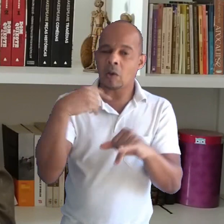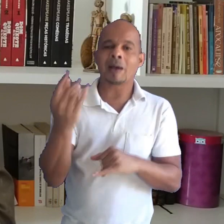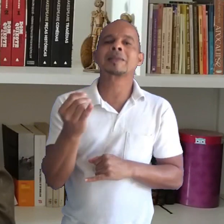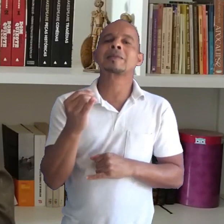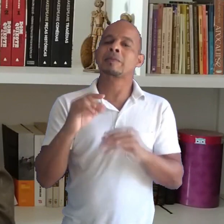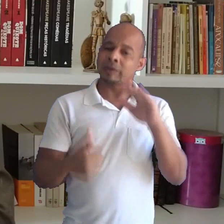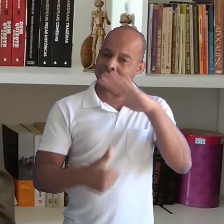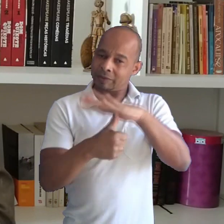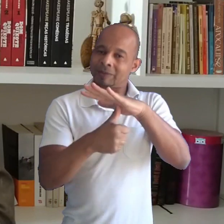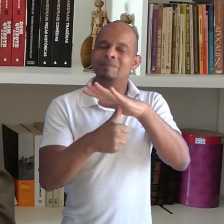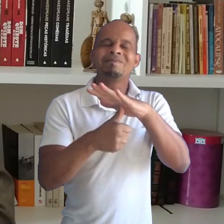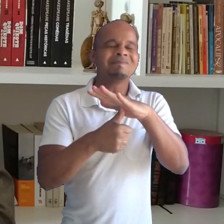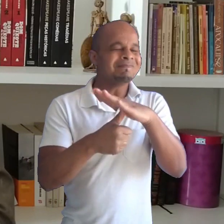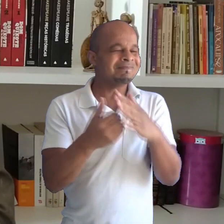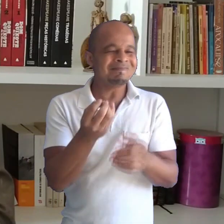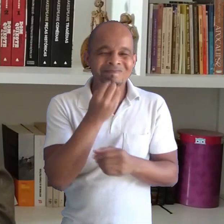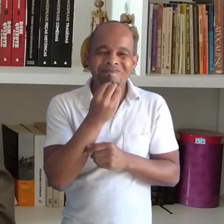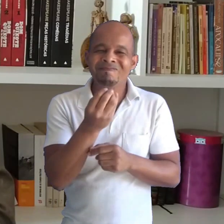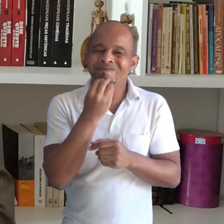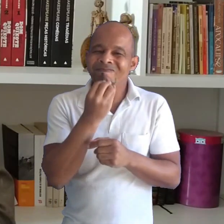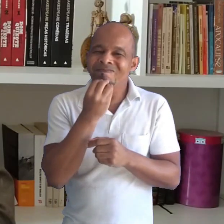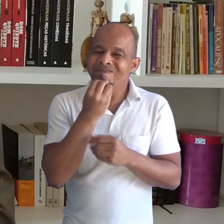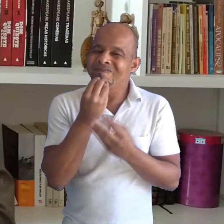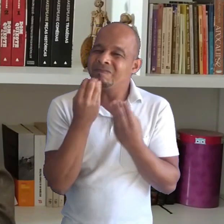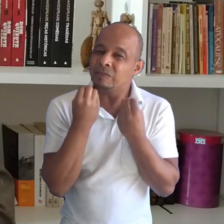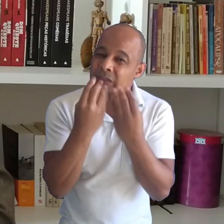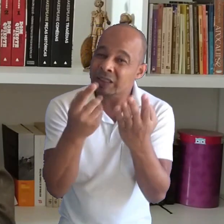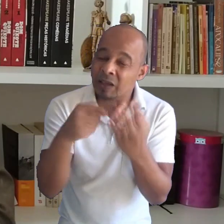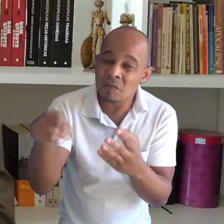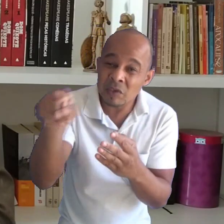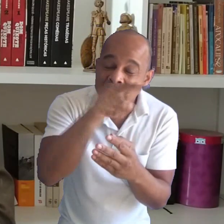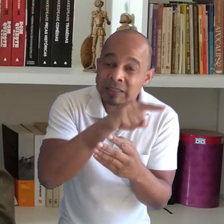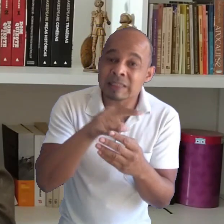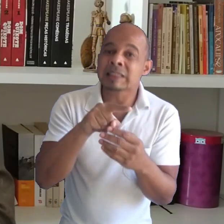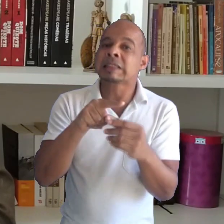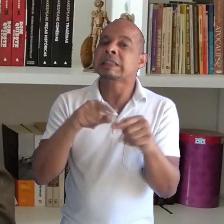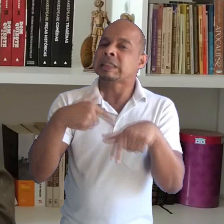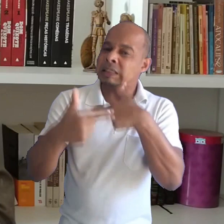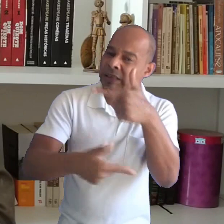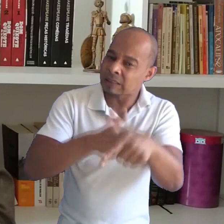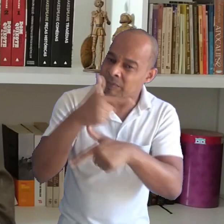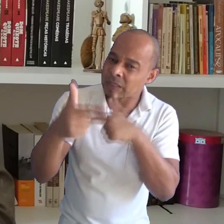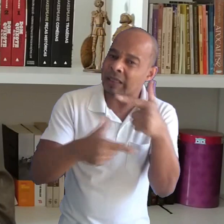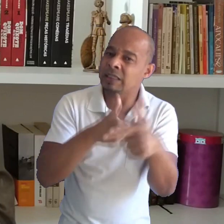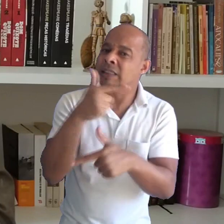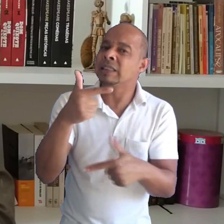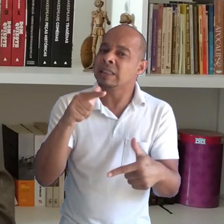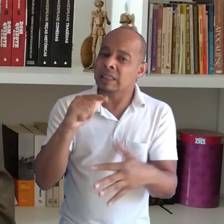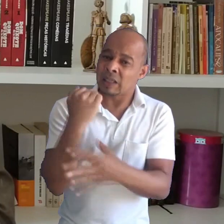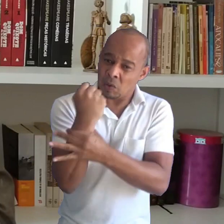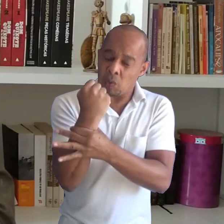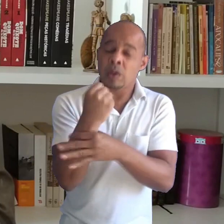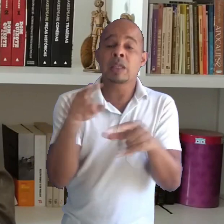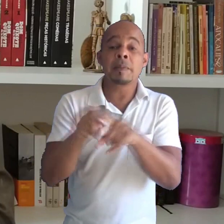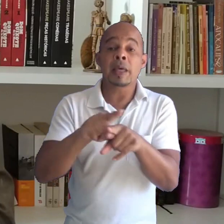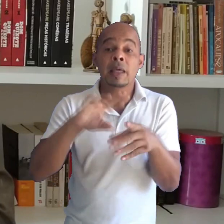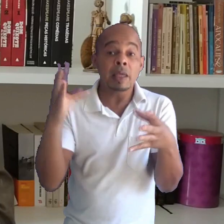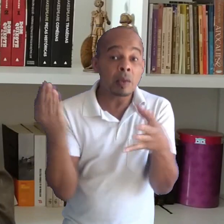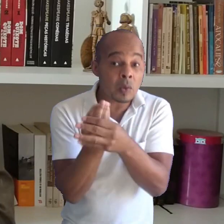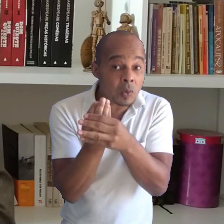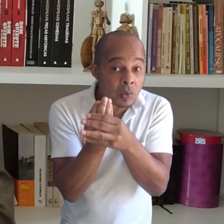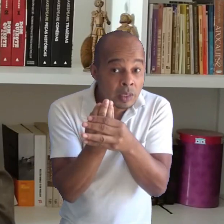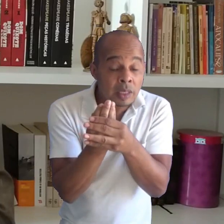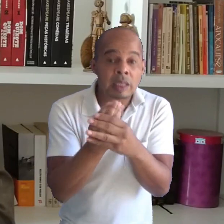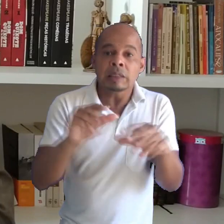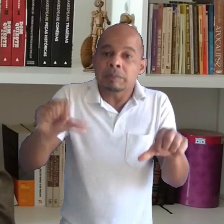que a expectativa e o esforço da reitoria é para que essas ferramentas possam servir para que a nossa universidade seja cada